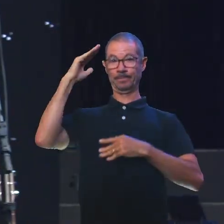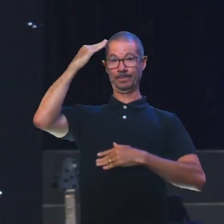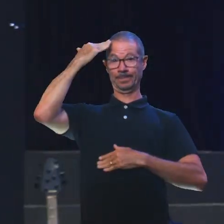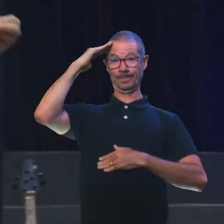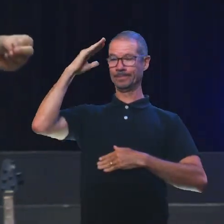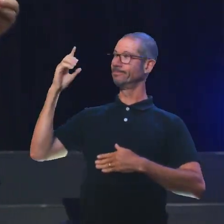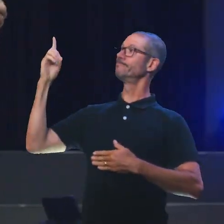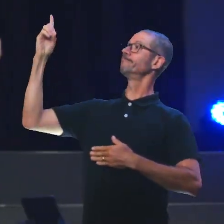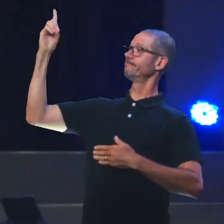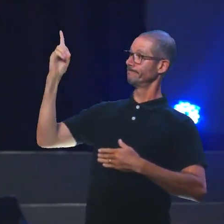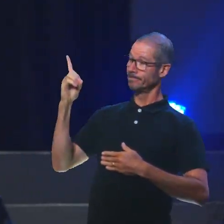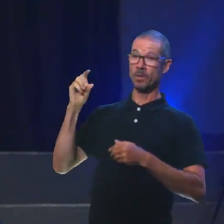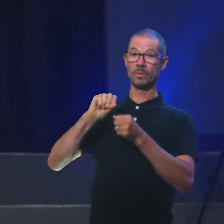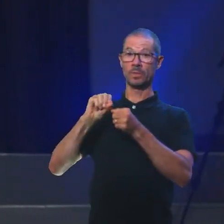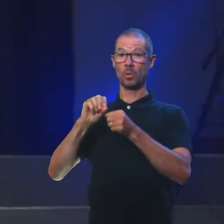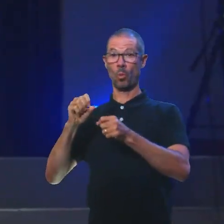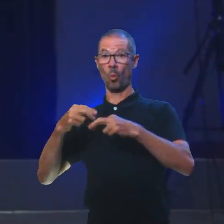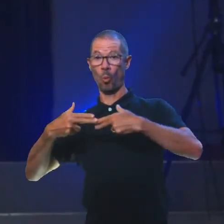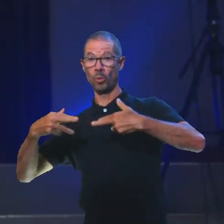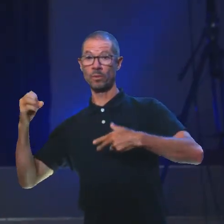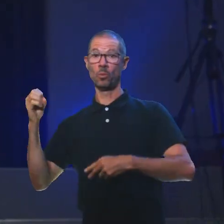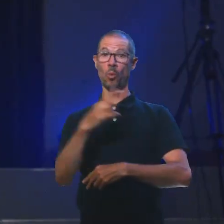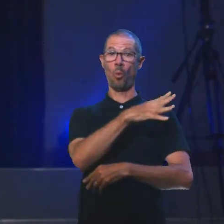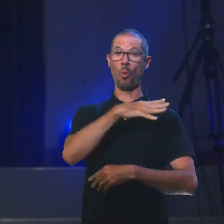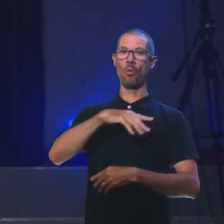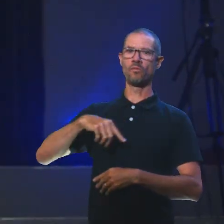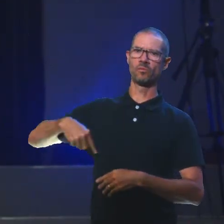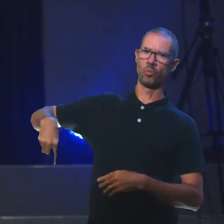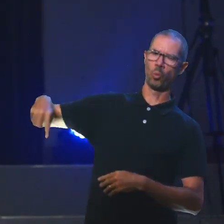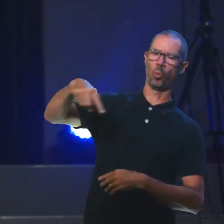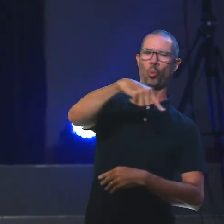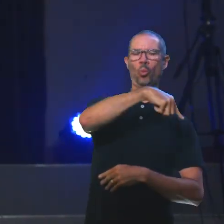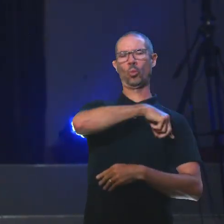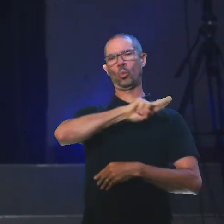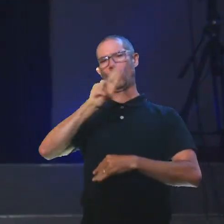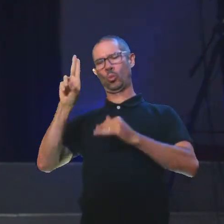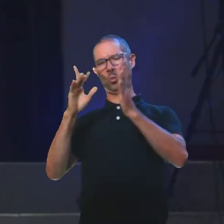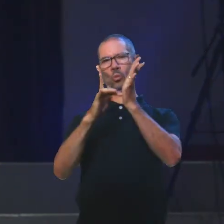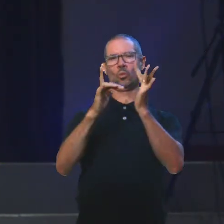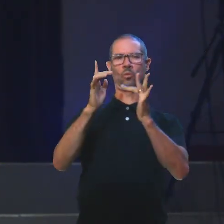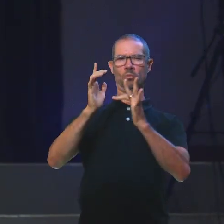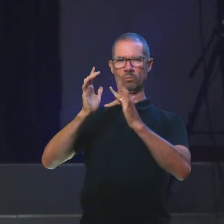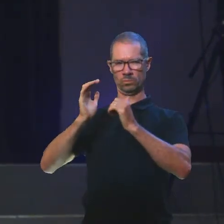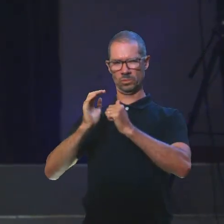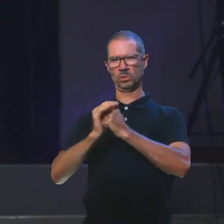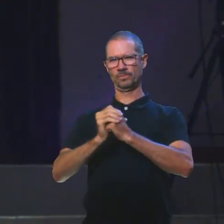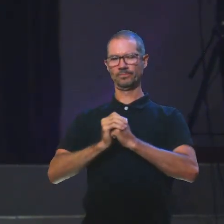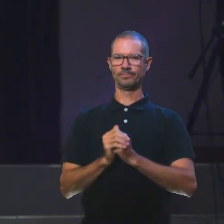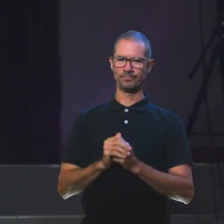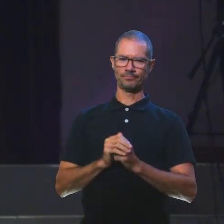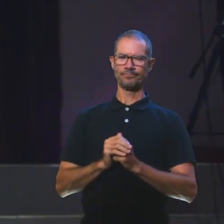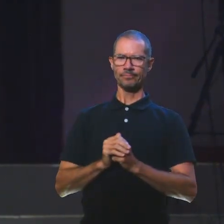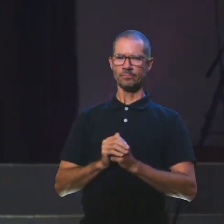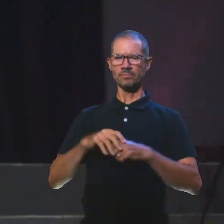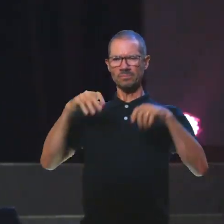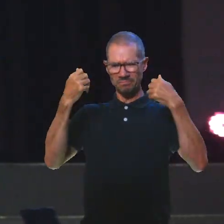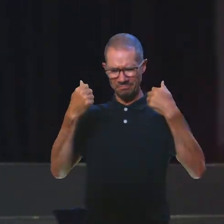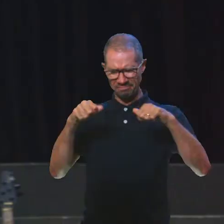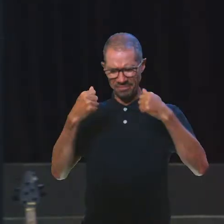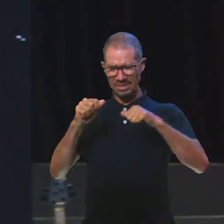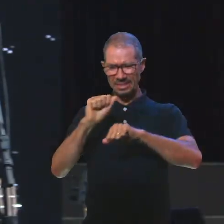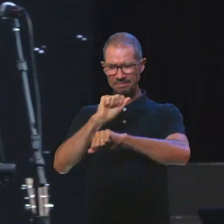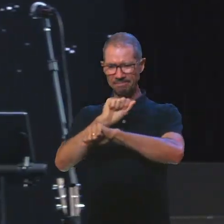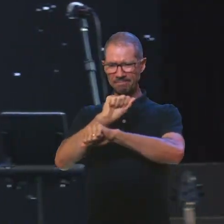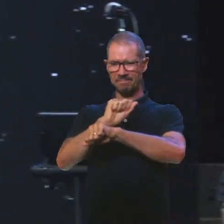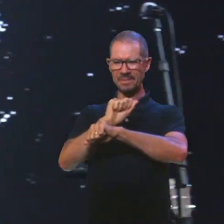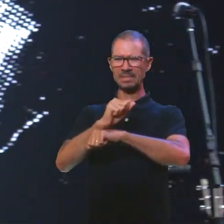entender. Deus quer fazer coisas novas no nosso meio em nome de Jesus. Mas para que isso aconteça, você precisa parar